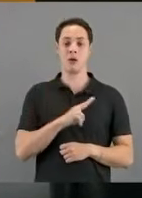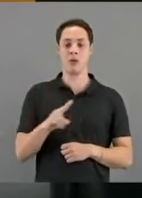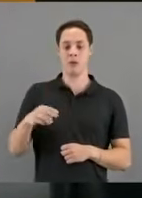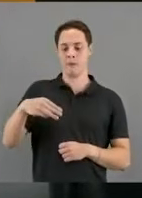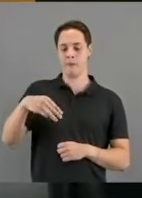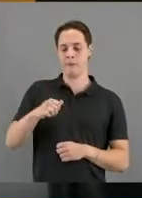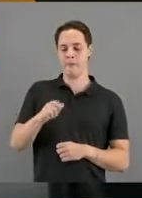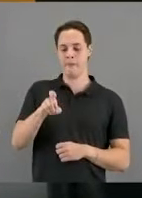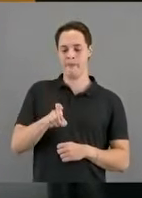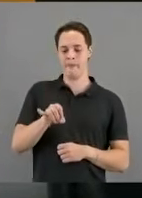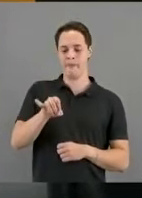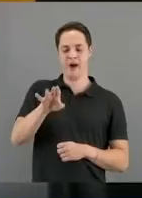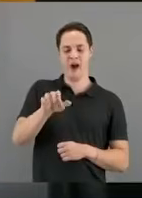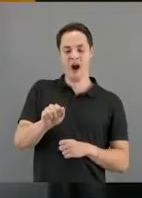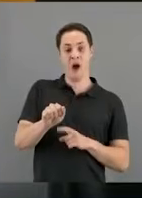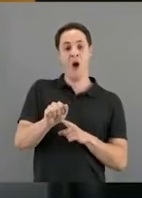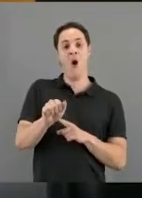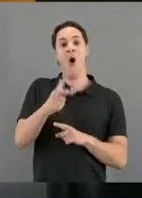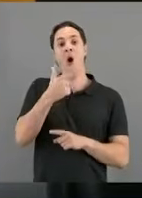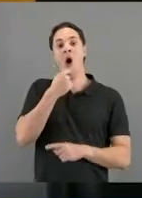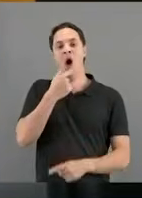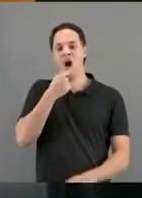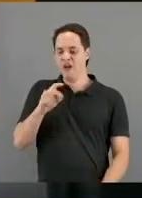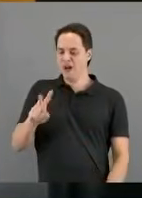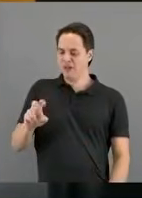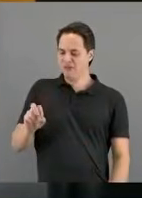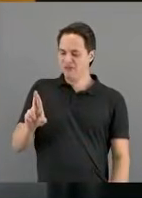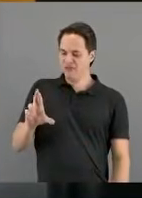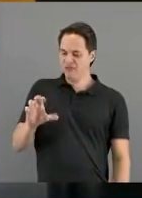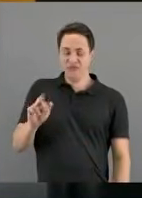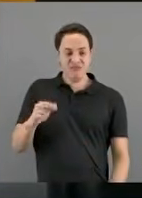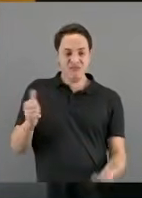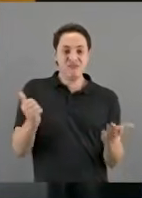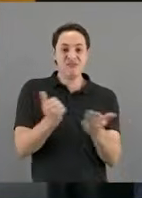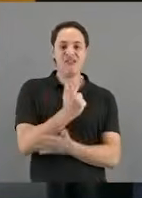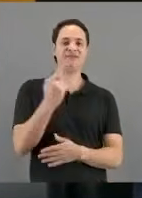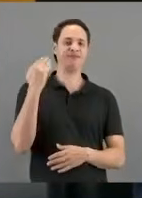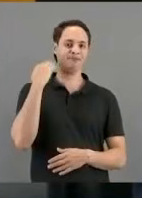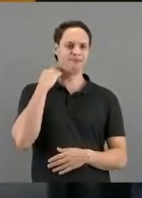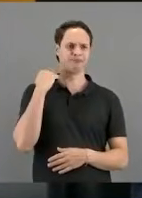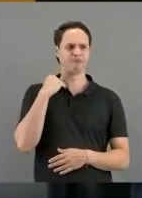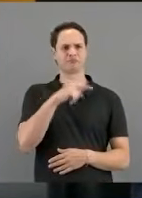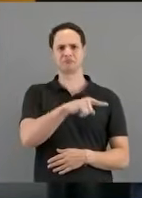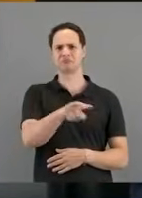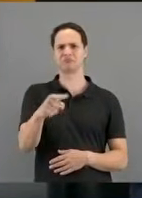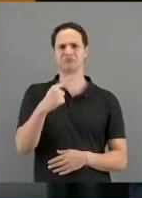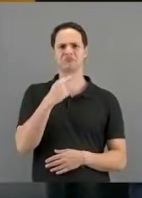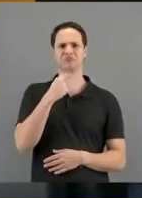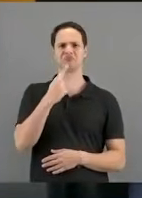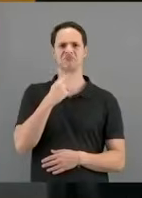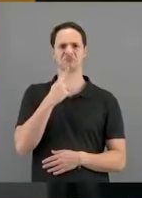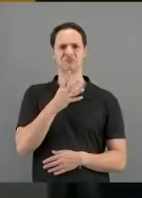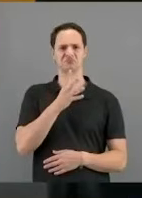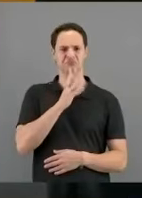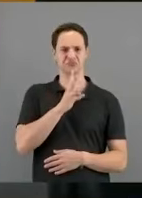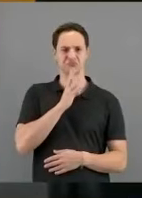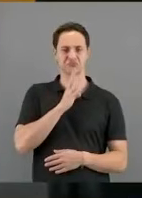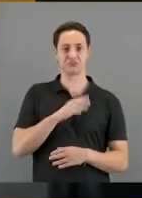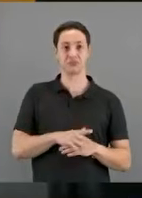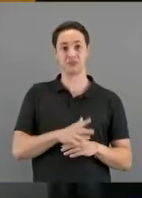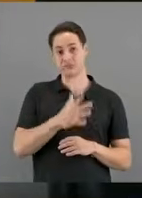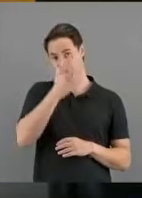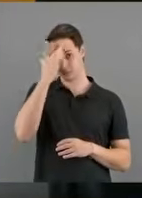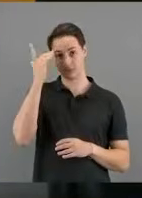comprado por um cidadão chamado Daniel Vorcaro, que até então ninguém conhecia. E ele conseguiu no